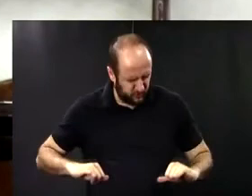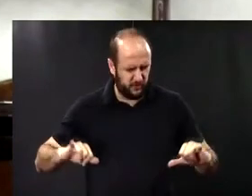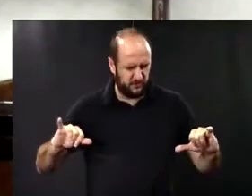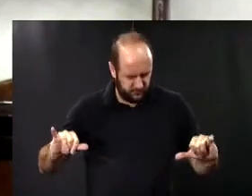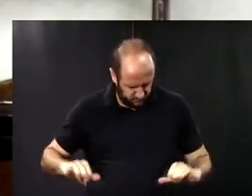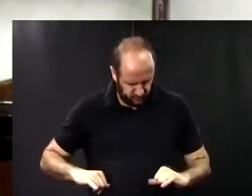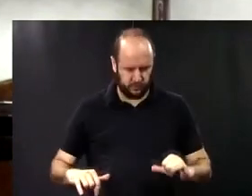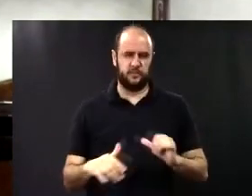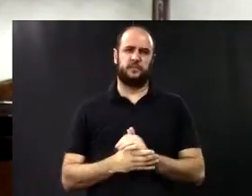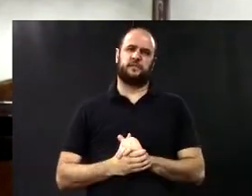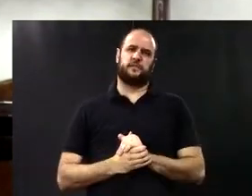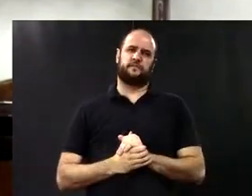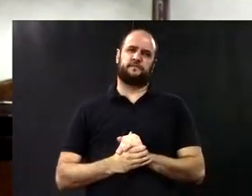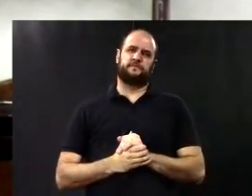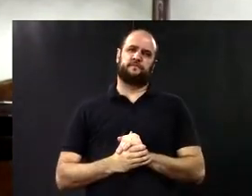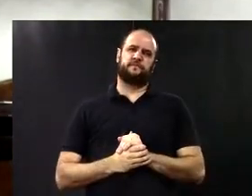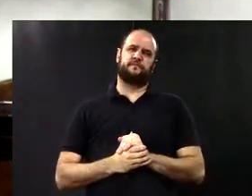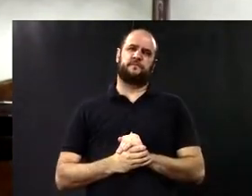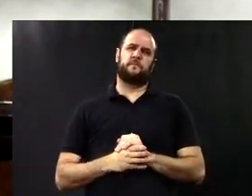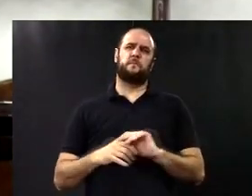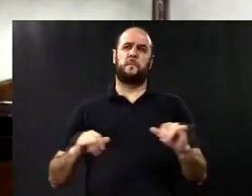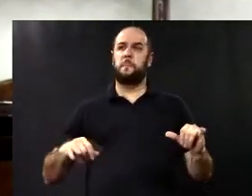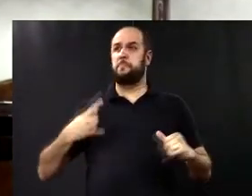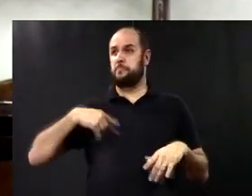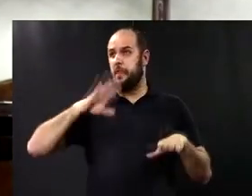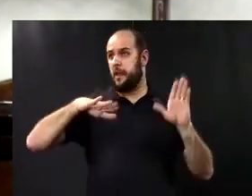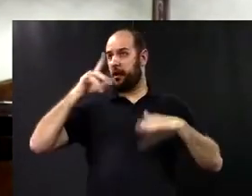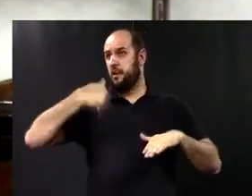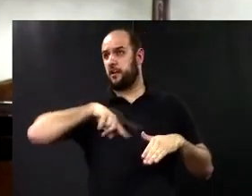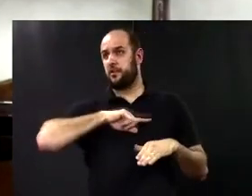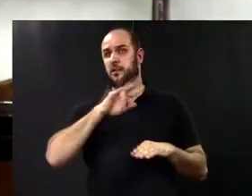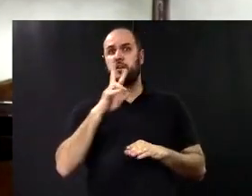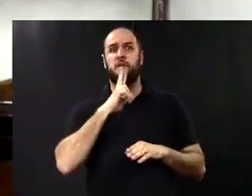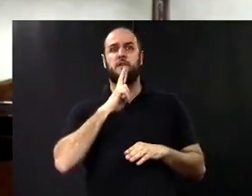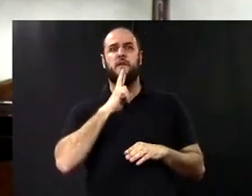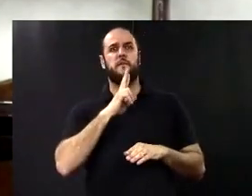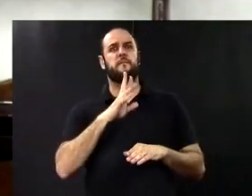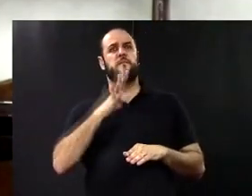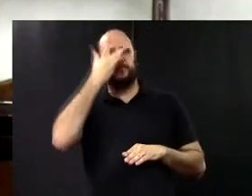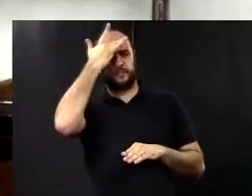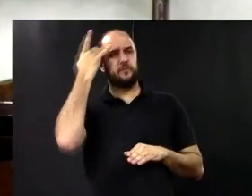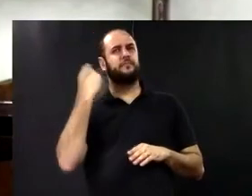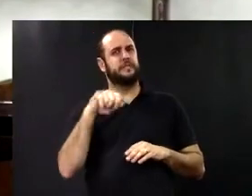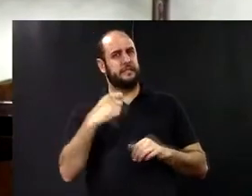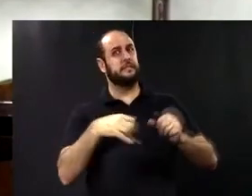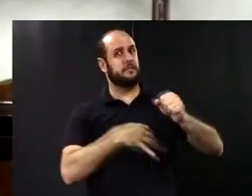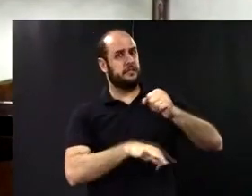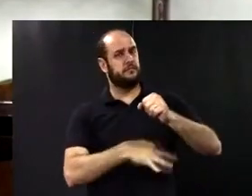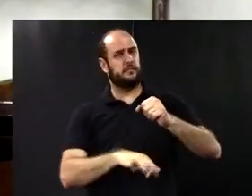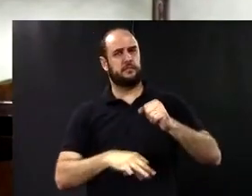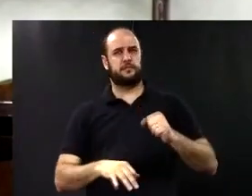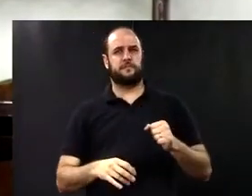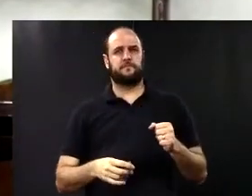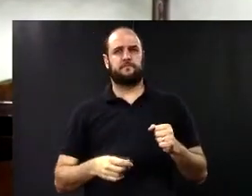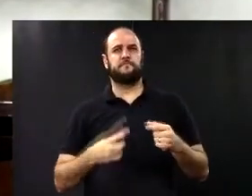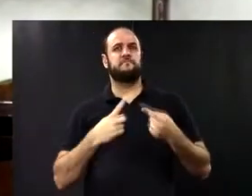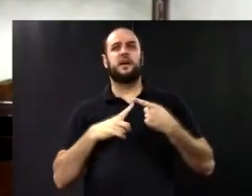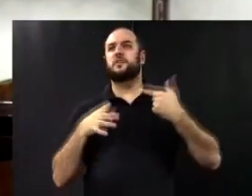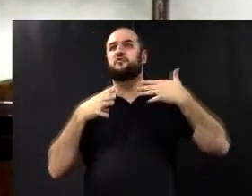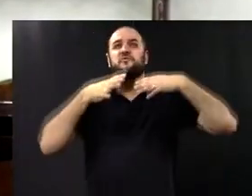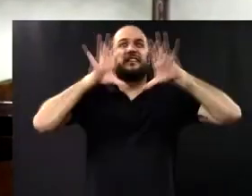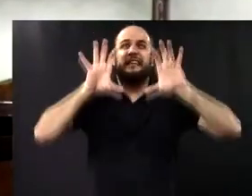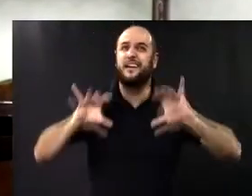mesmo. E às vezes nós reconhecemos que essa pessoa precisa da disciplina, mas não queremos que ela